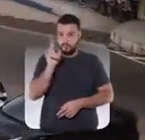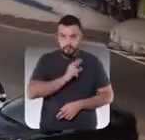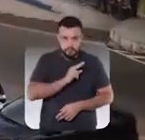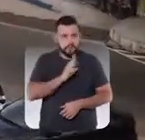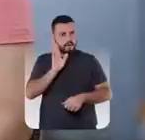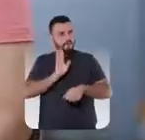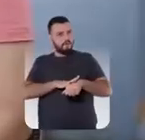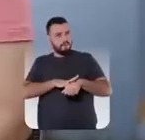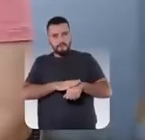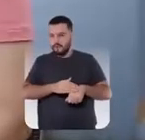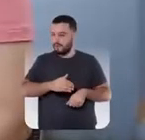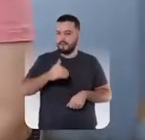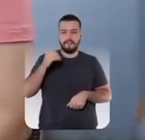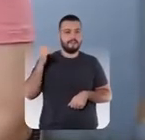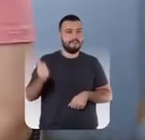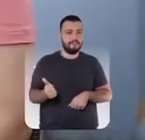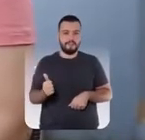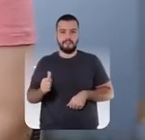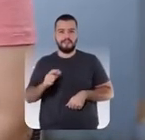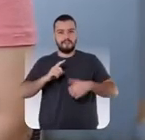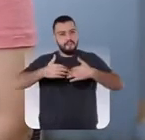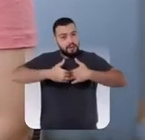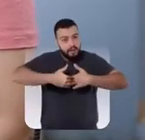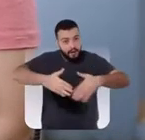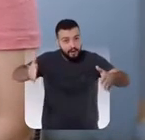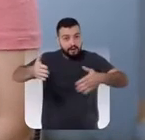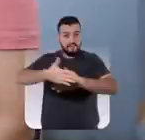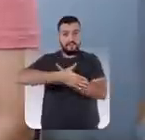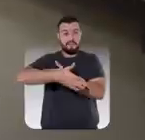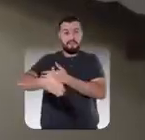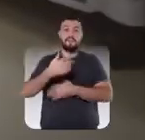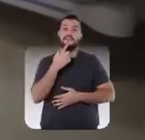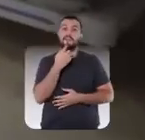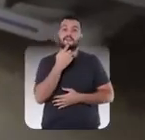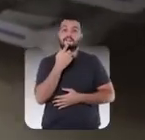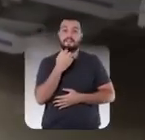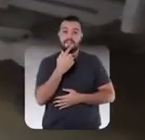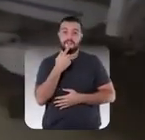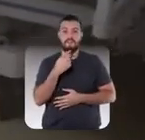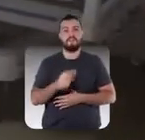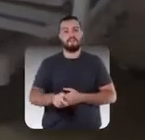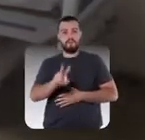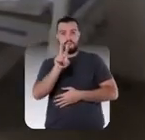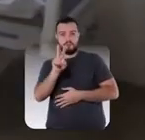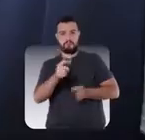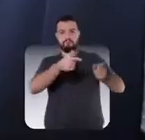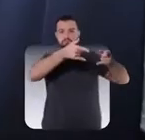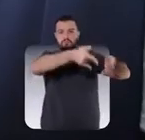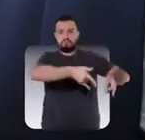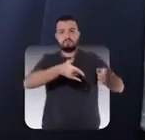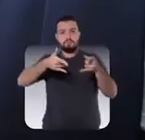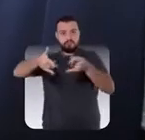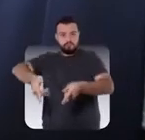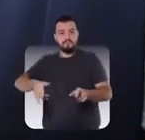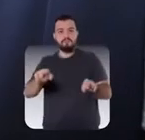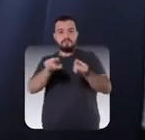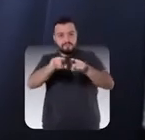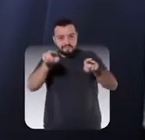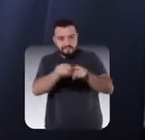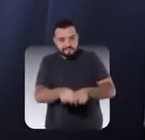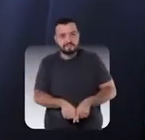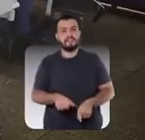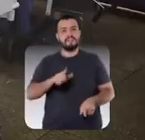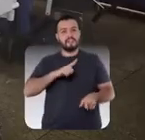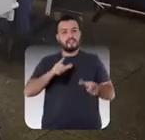inúmeras melhorias. Foi aberta a sala vermelha do Hospital Balsas Urgente com 2 leitos e ainda na mesma gestão